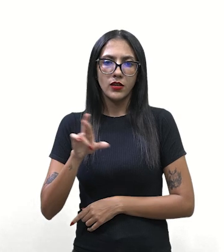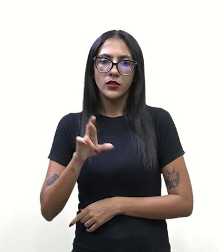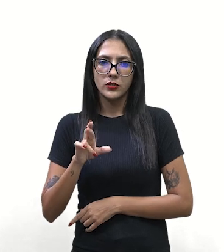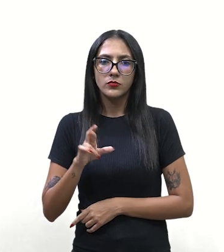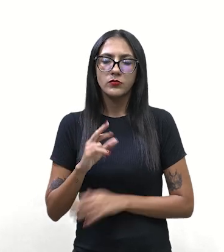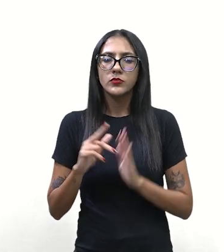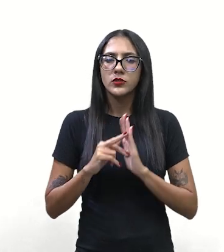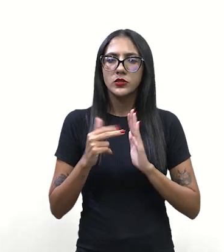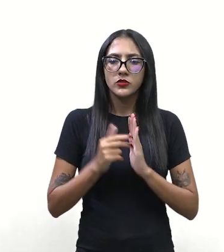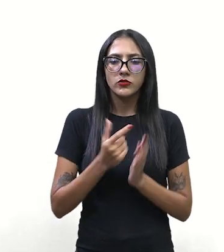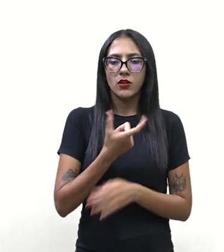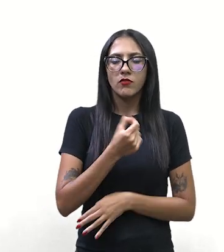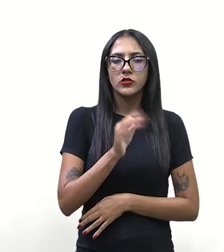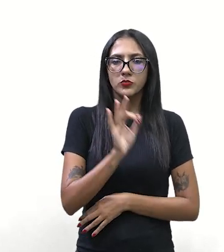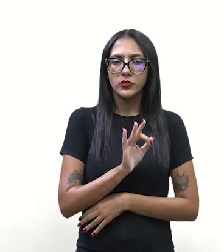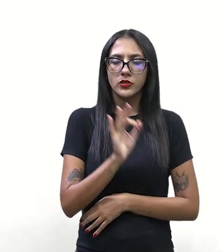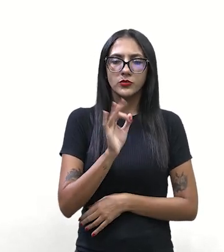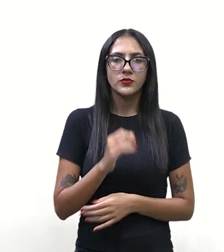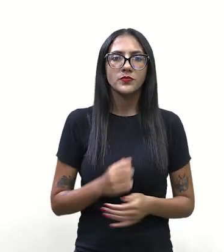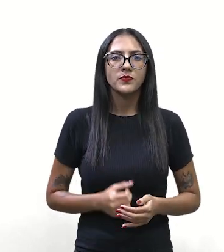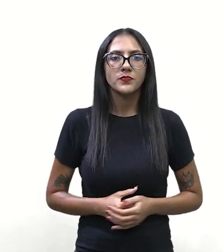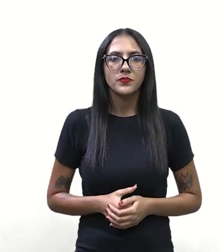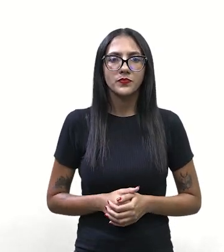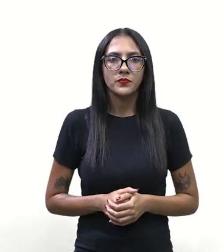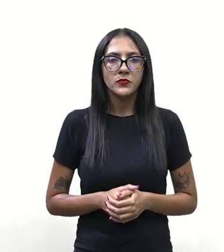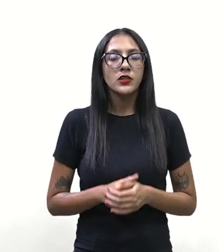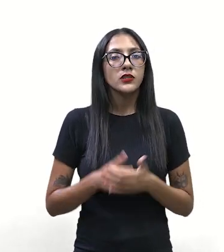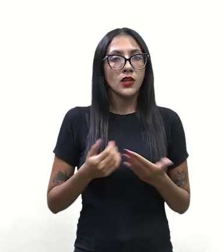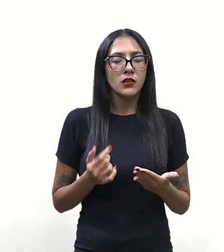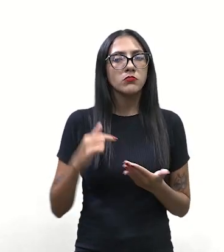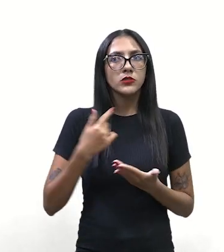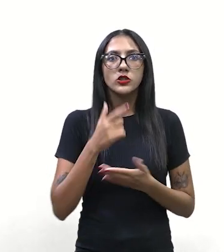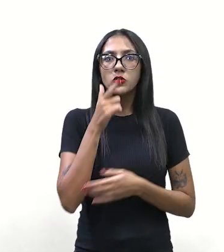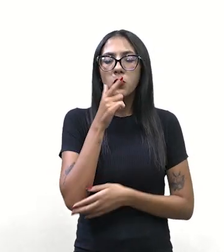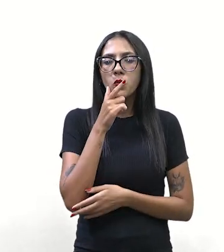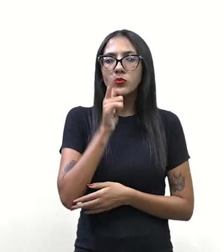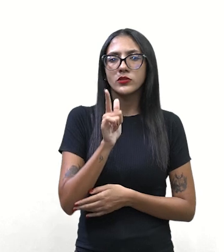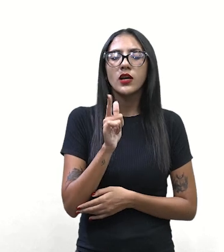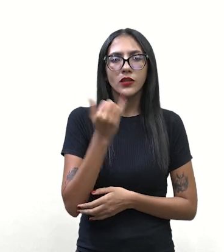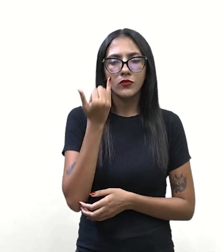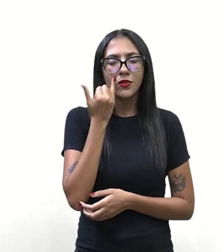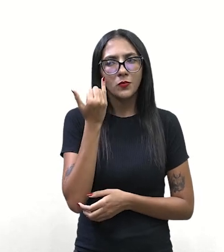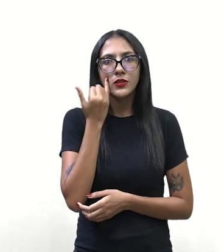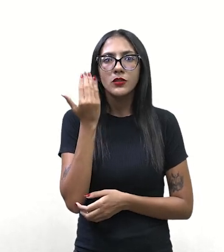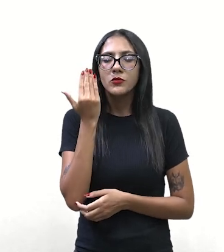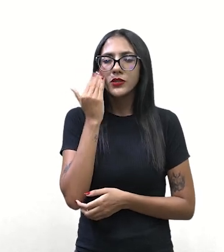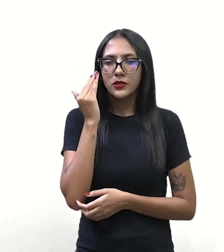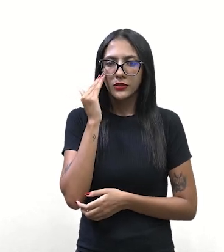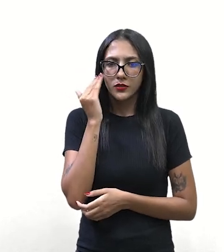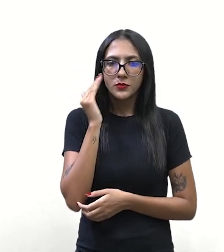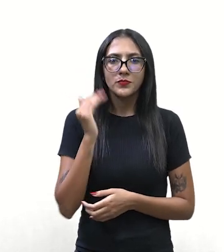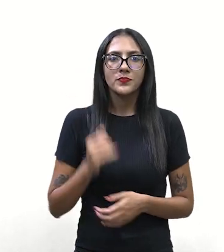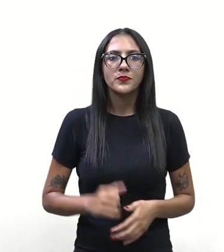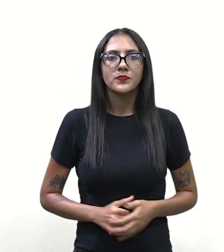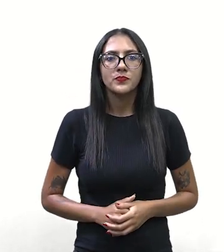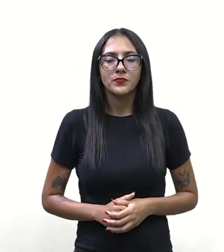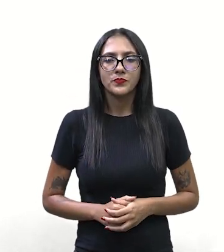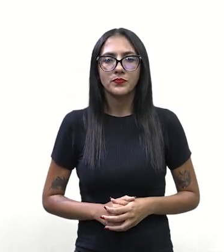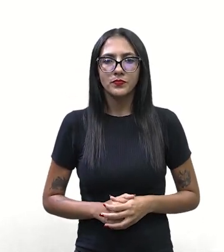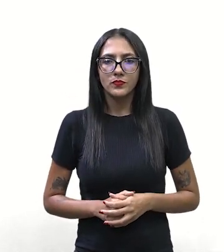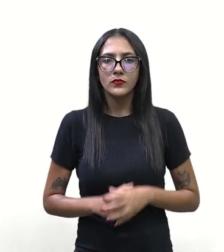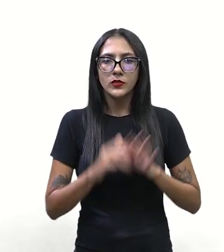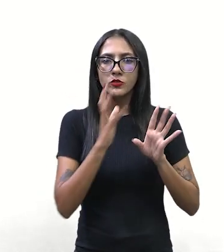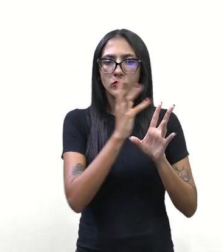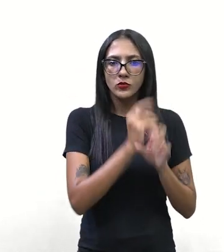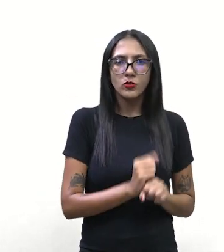20% de 50. E aí a gente consegue obter qual vai ser o preço de venda. Nós vamos somar o preço